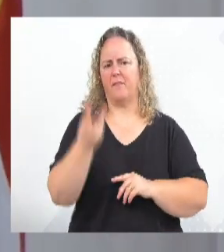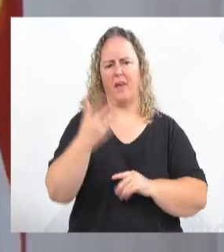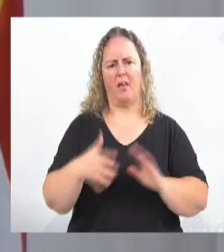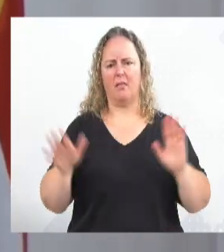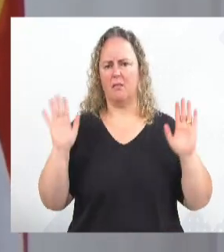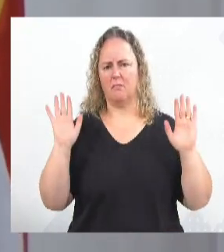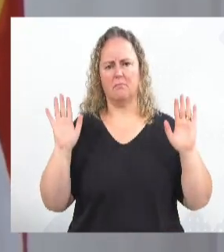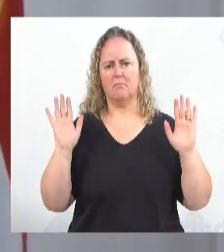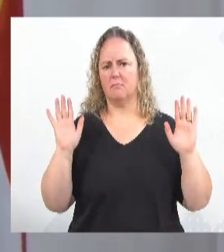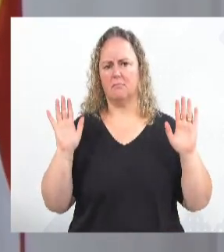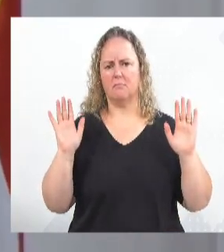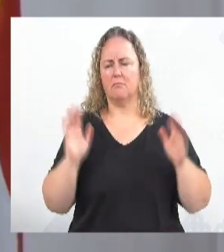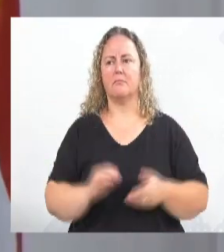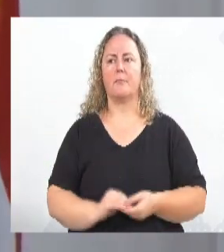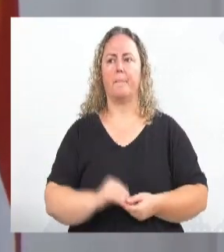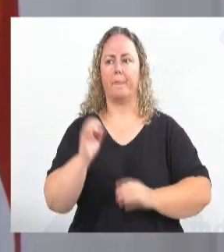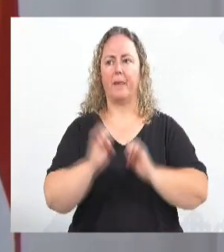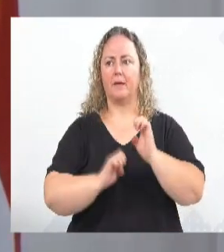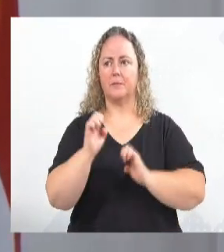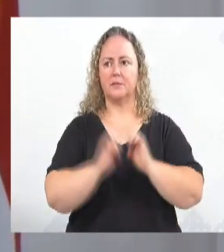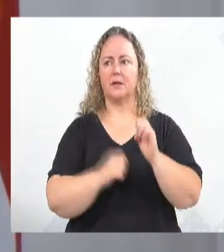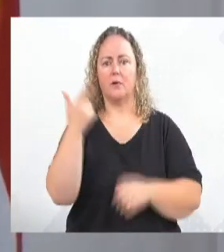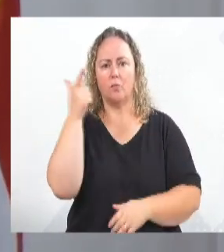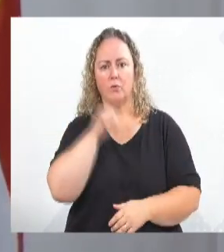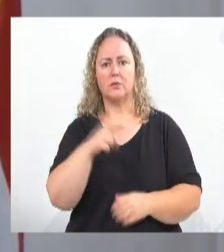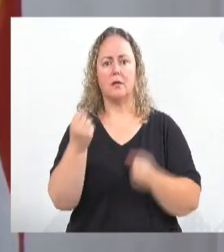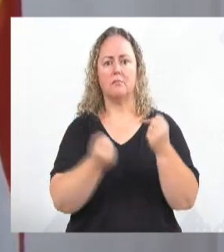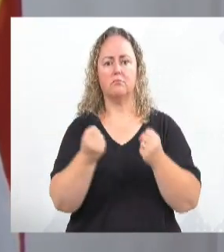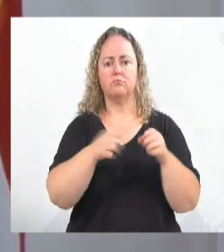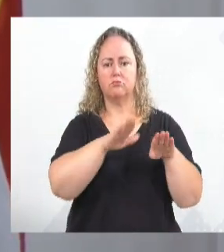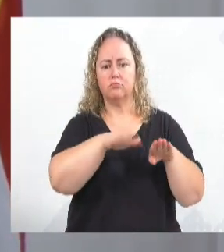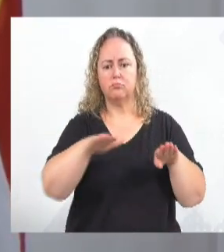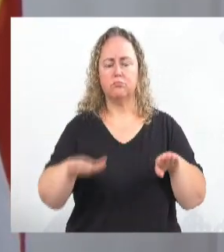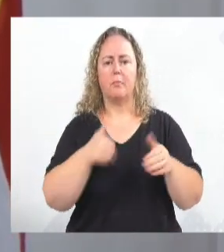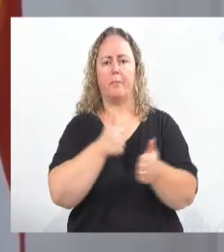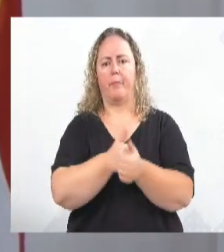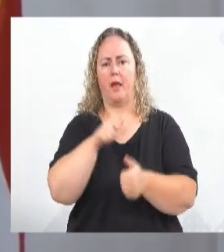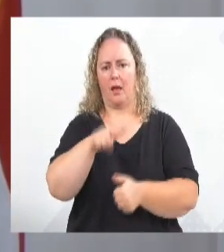imóvel, para que talvez o empresário explore um estacionamento decente próximo da policlínica. Obrigado.